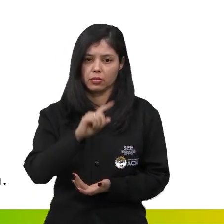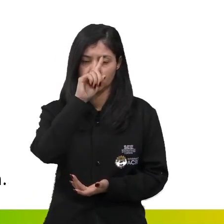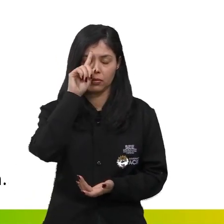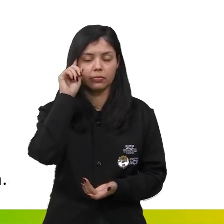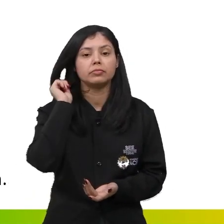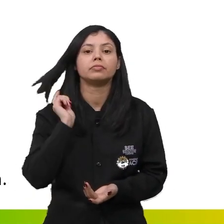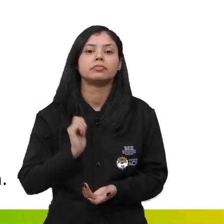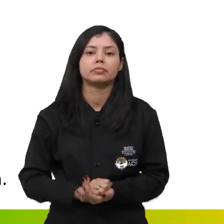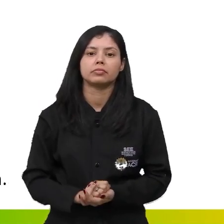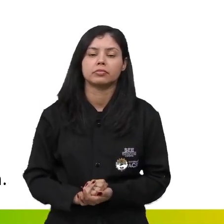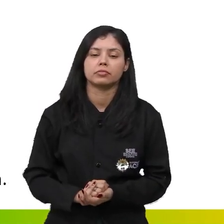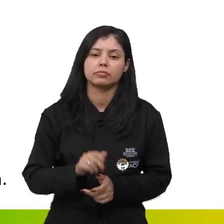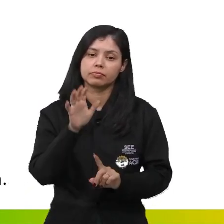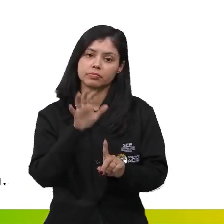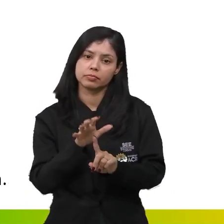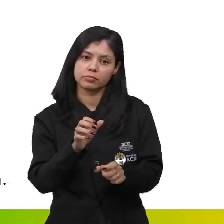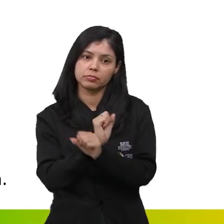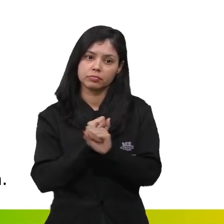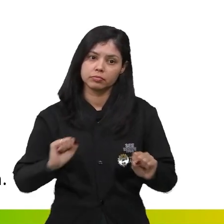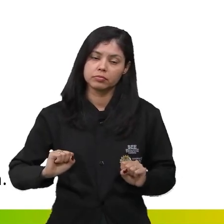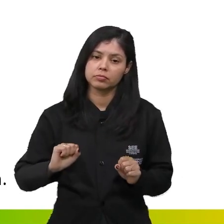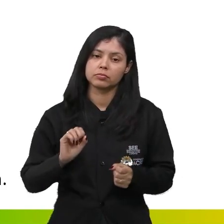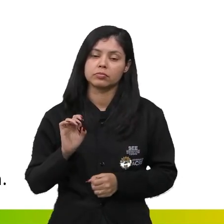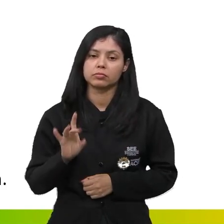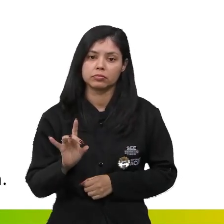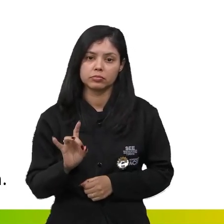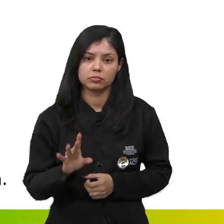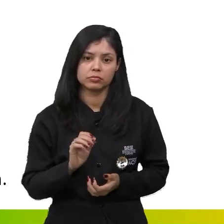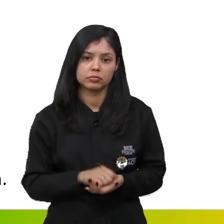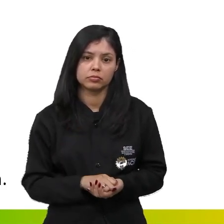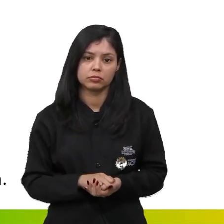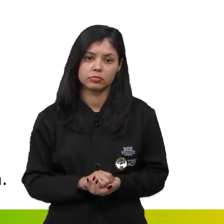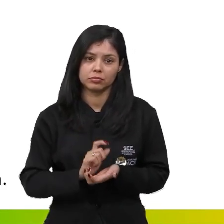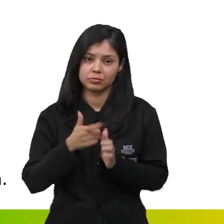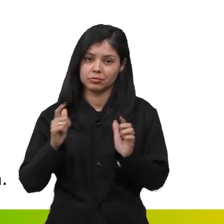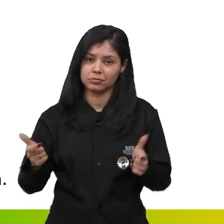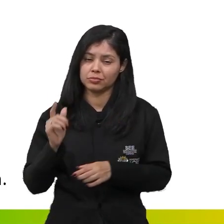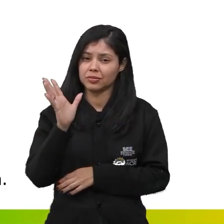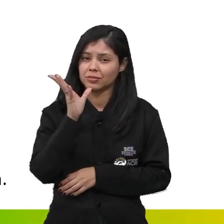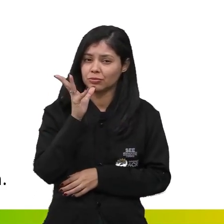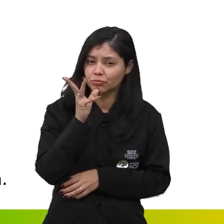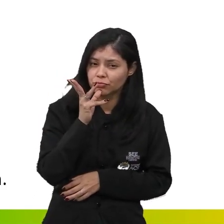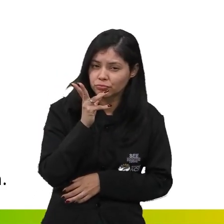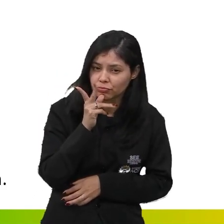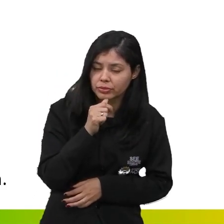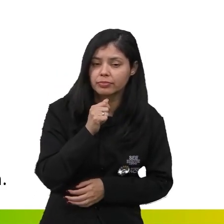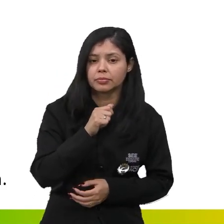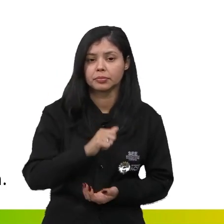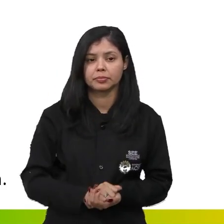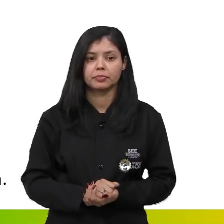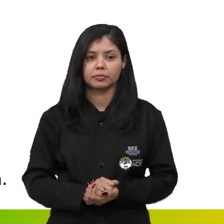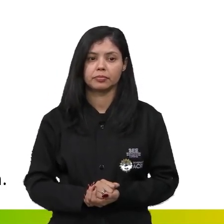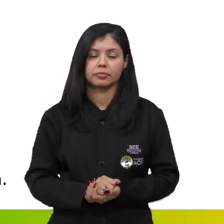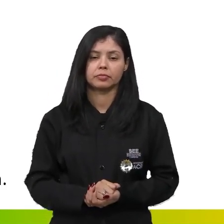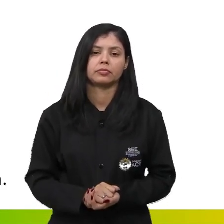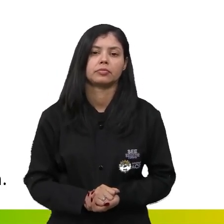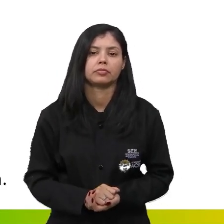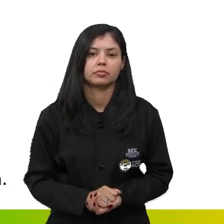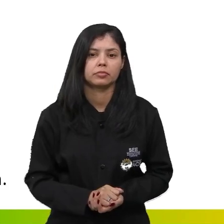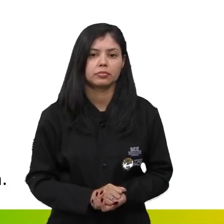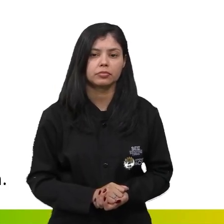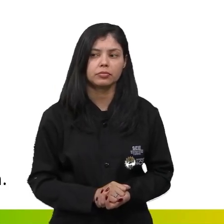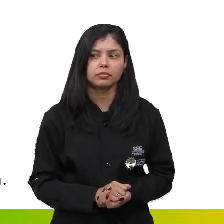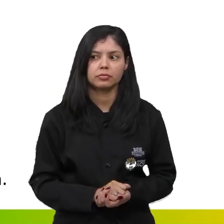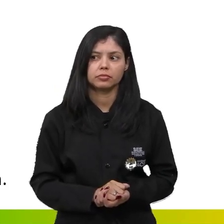teve, inclusive, uma abolição da escravidão extremamente tardia, tá?